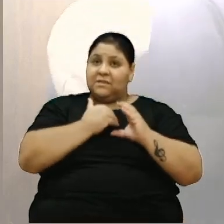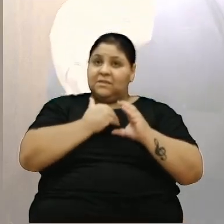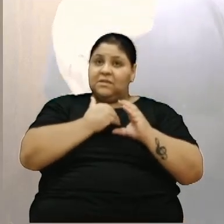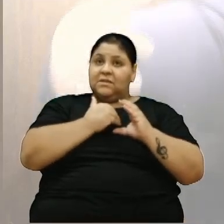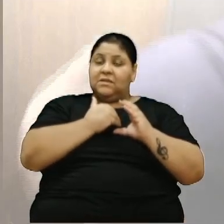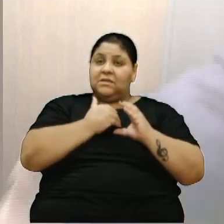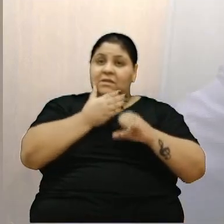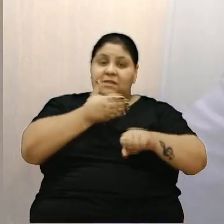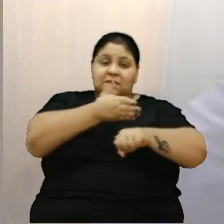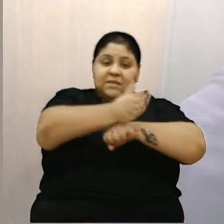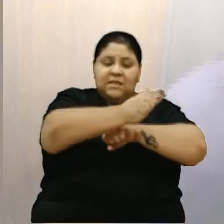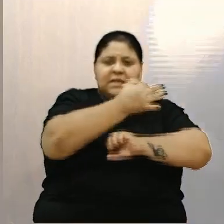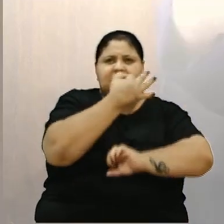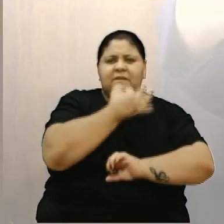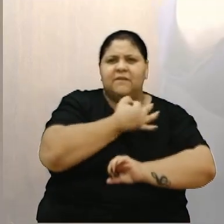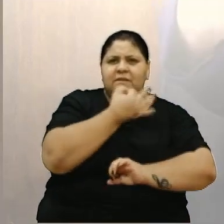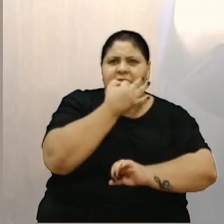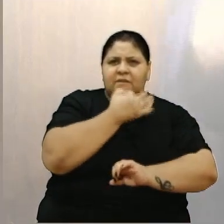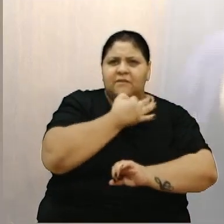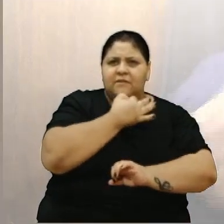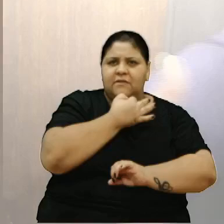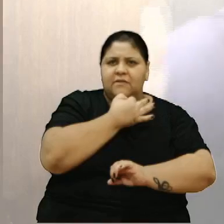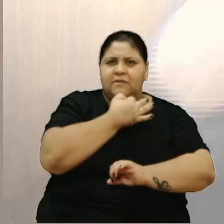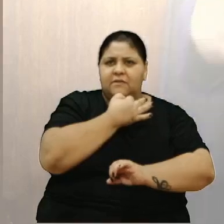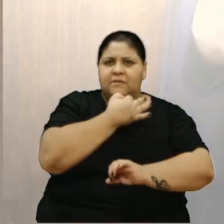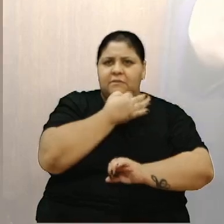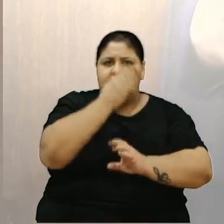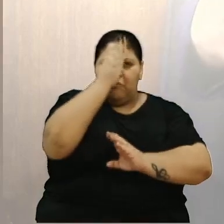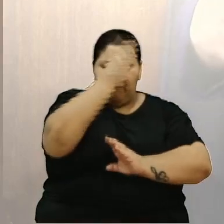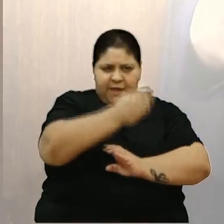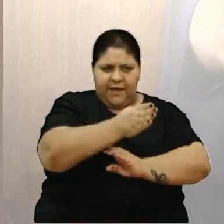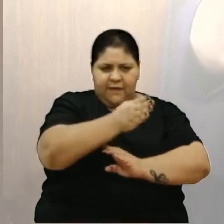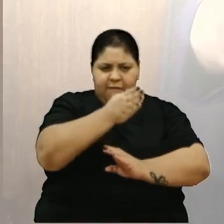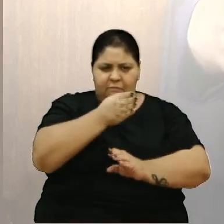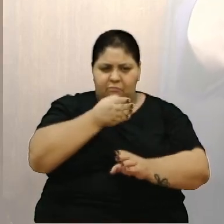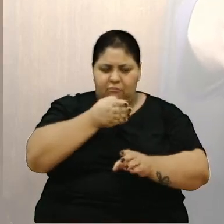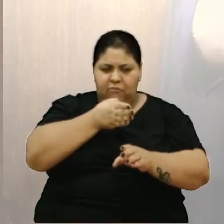de Caxias ali, quem vai, vamos pôr em direção à Farroupilha, que pega a alça do ladinho